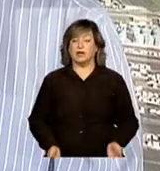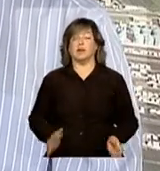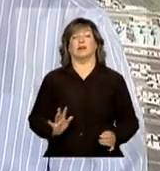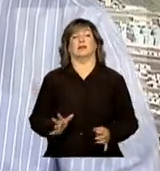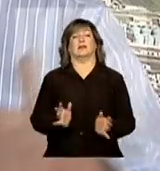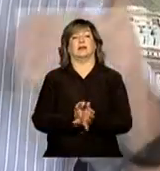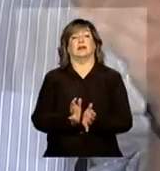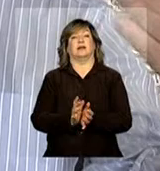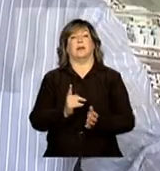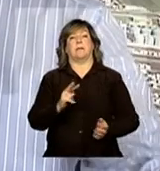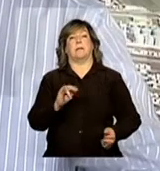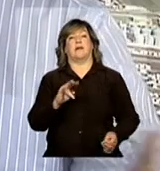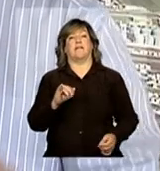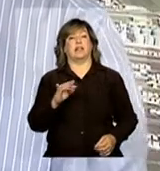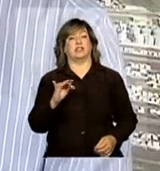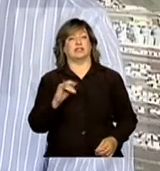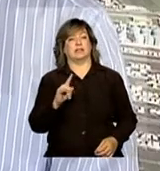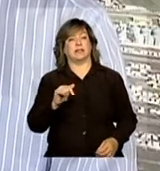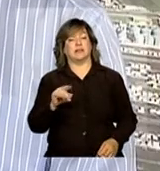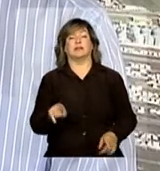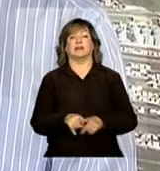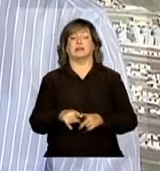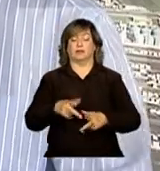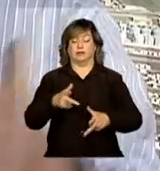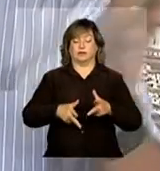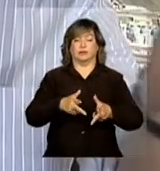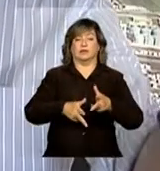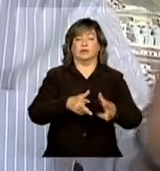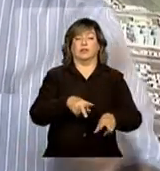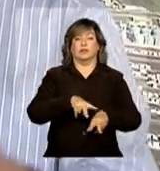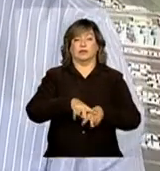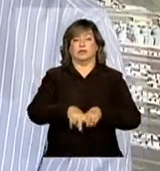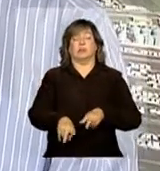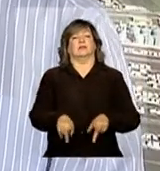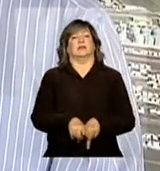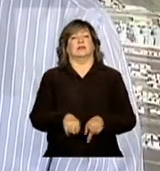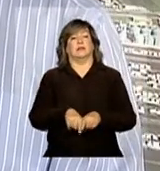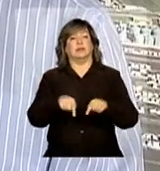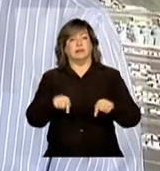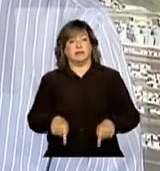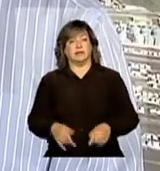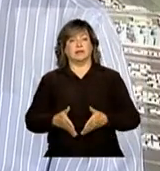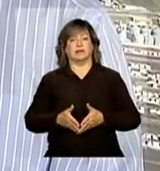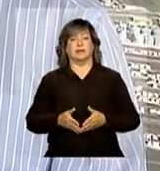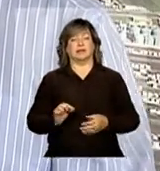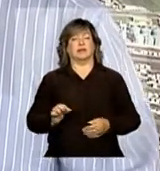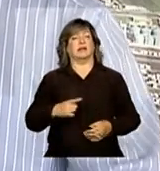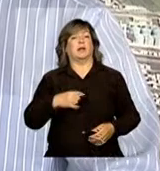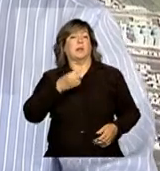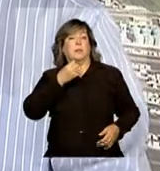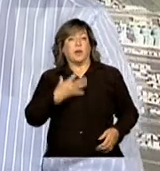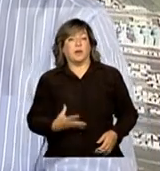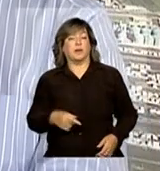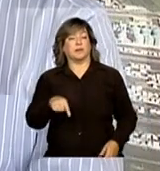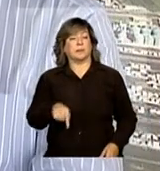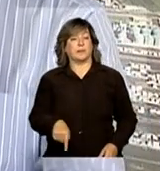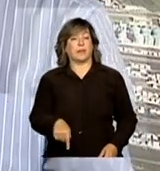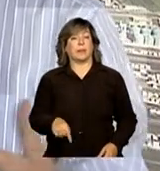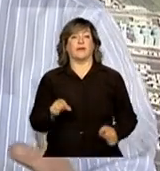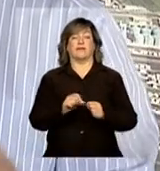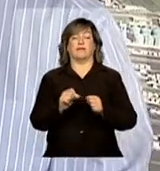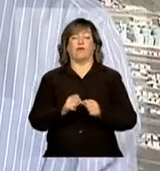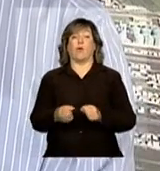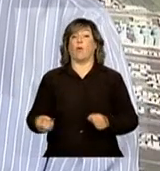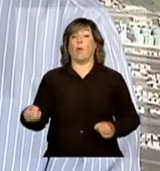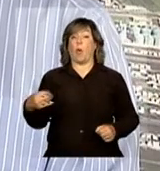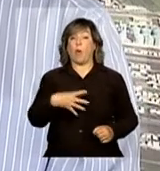privatizada, a vinda da ferrovia, da FICO, com o terminal ferroviário aqui. Isso cria um novo